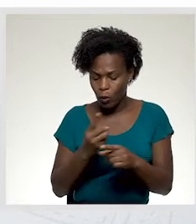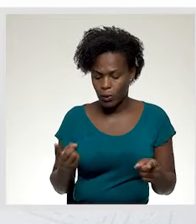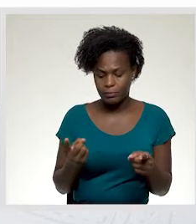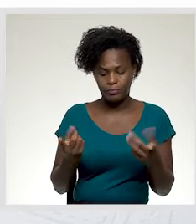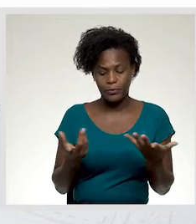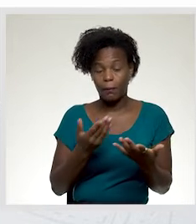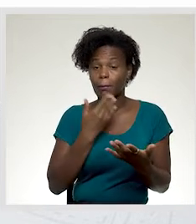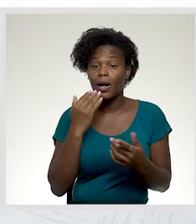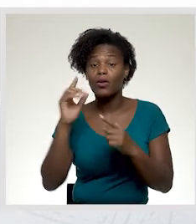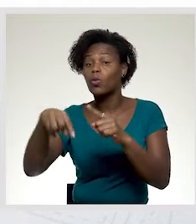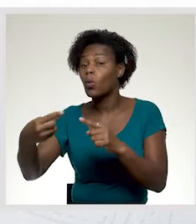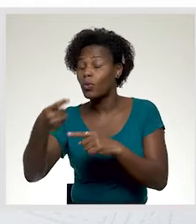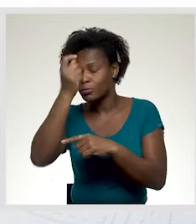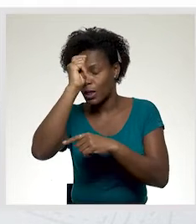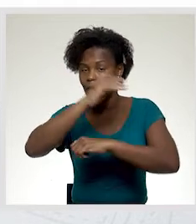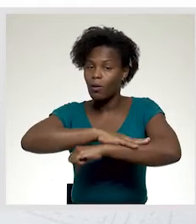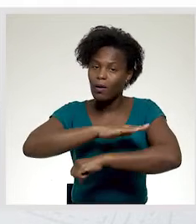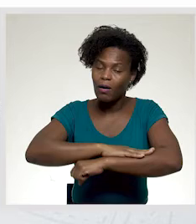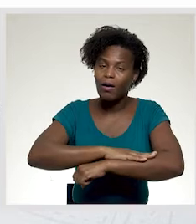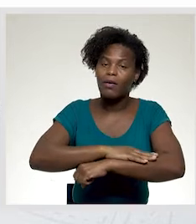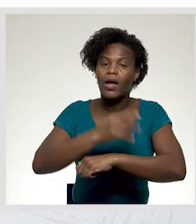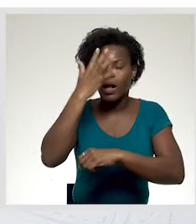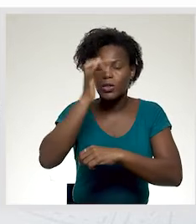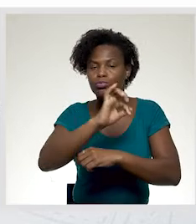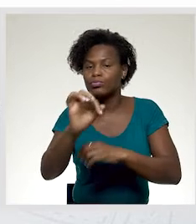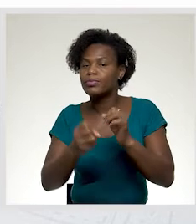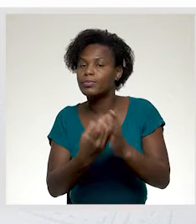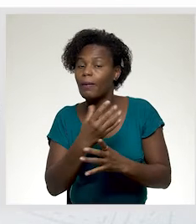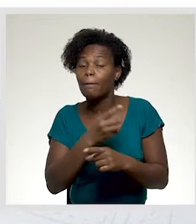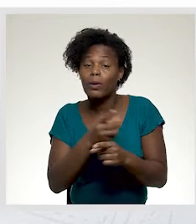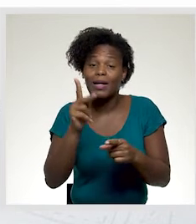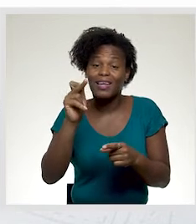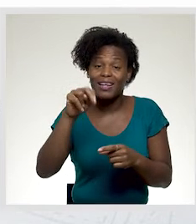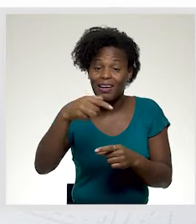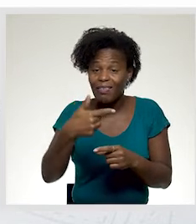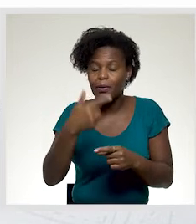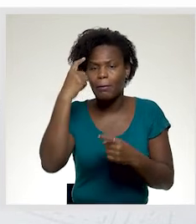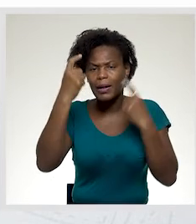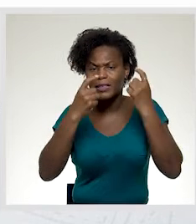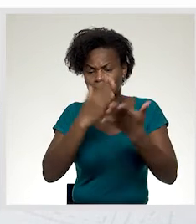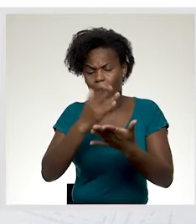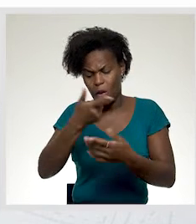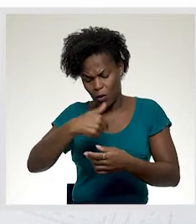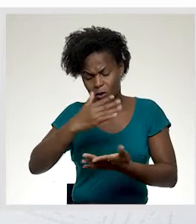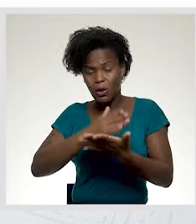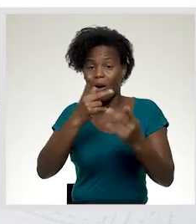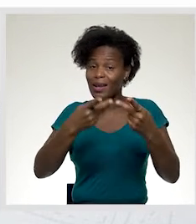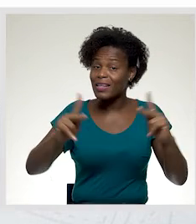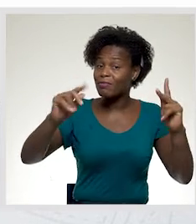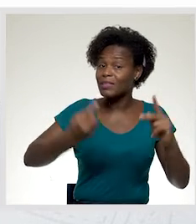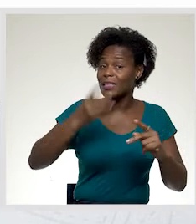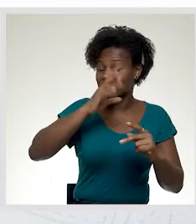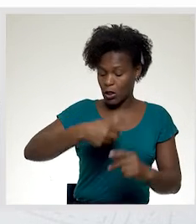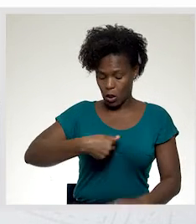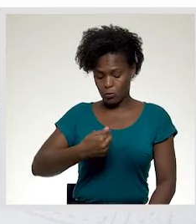aos deveres que a sua própria razão lhe formula, pois Kant pensava que só somos livres se